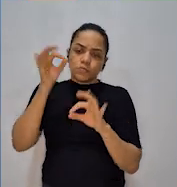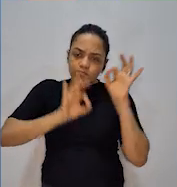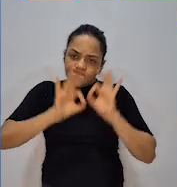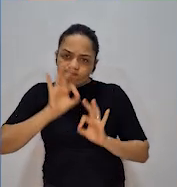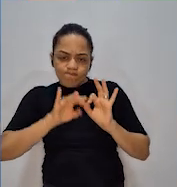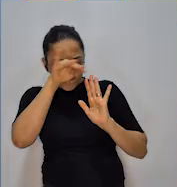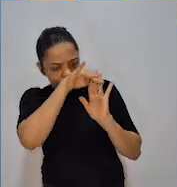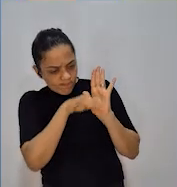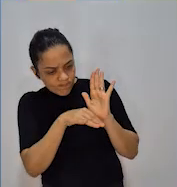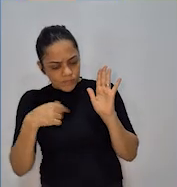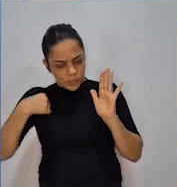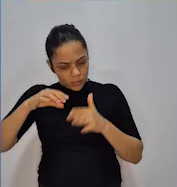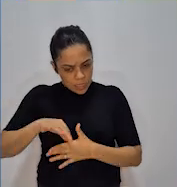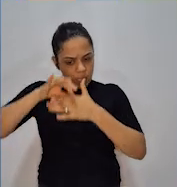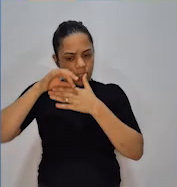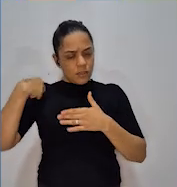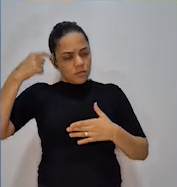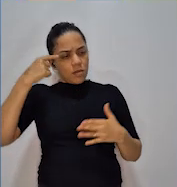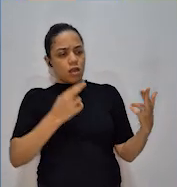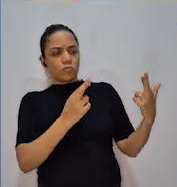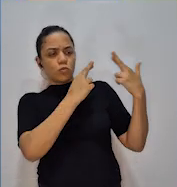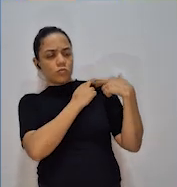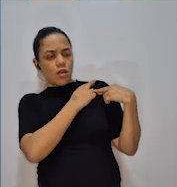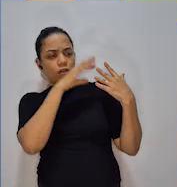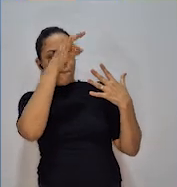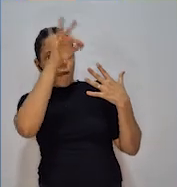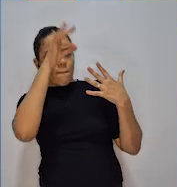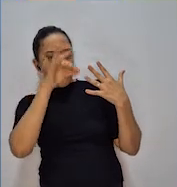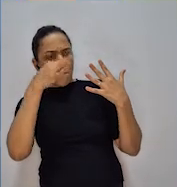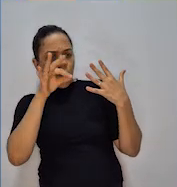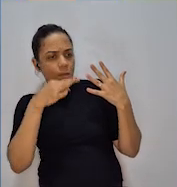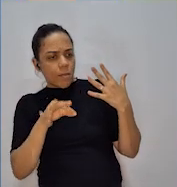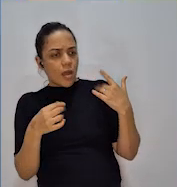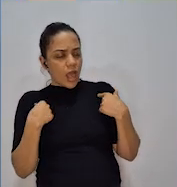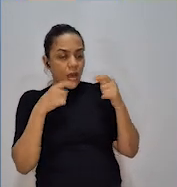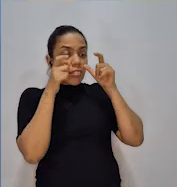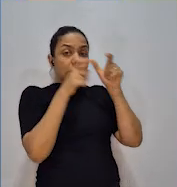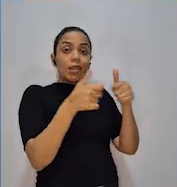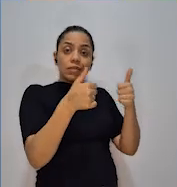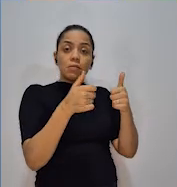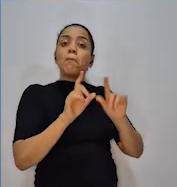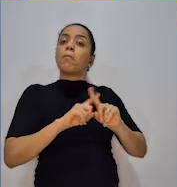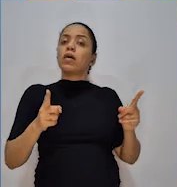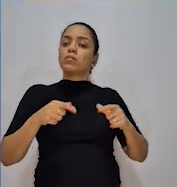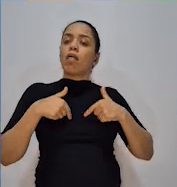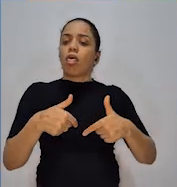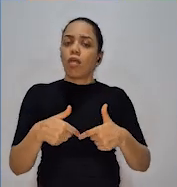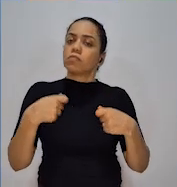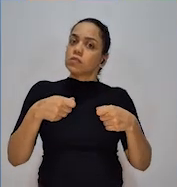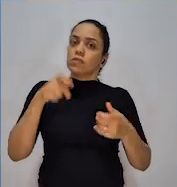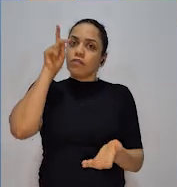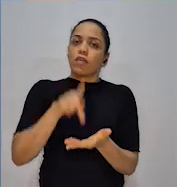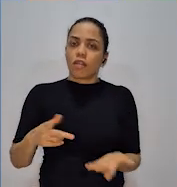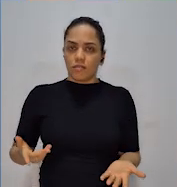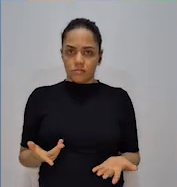preciso olhar para os papéis e responsabilidades para sair da intenção à transformação real. Agora, muita gente me pergunta, eu vou antecipar